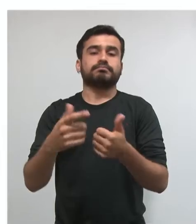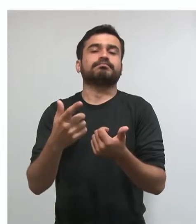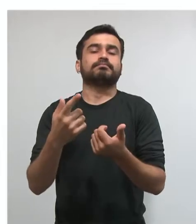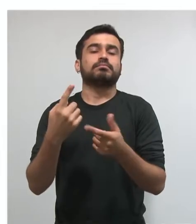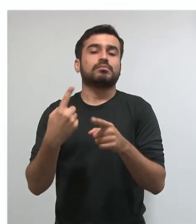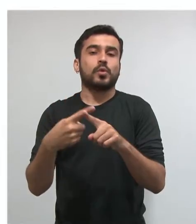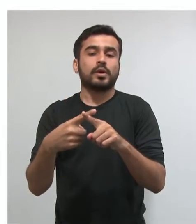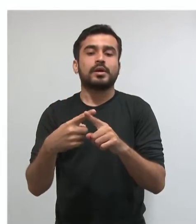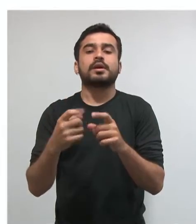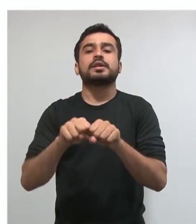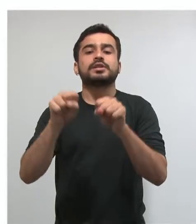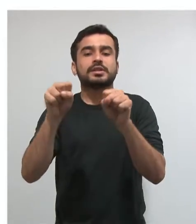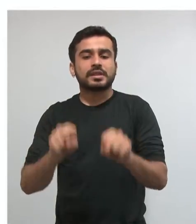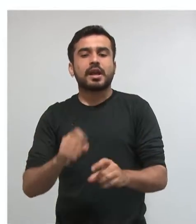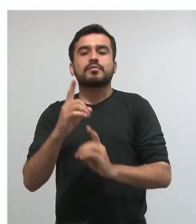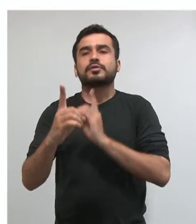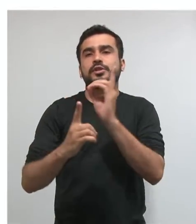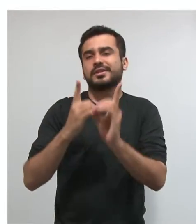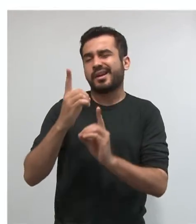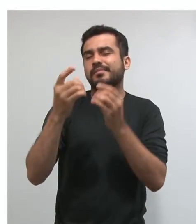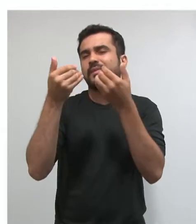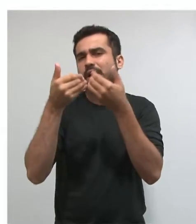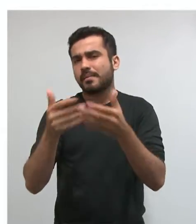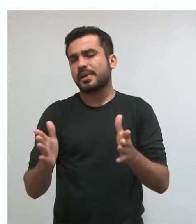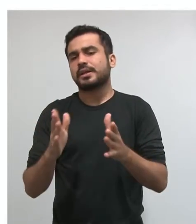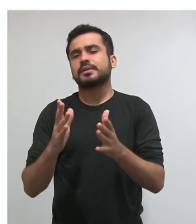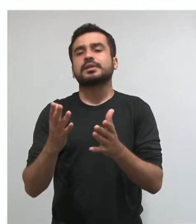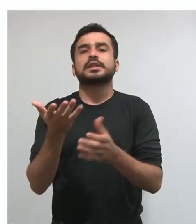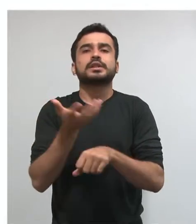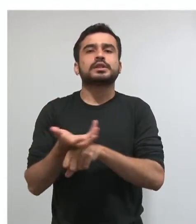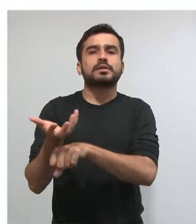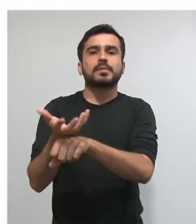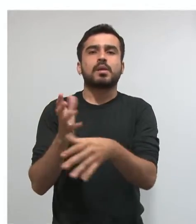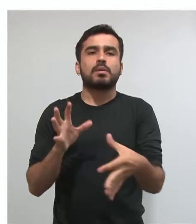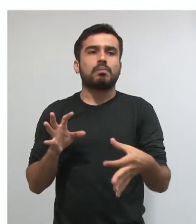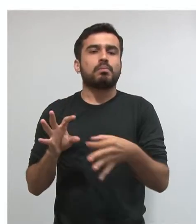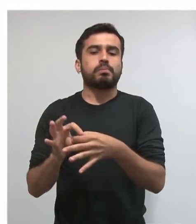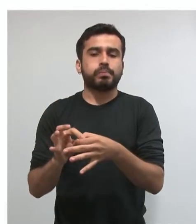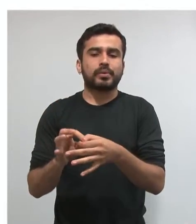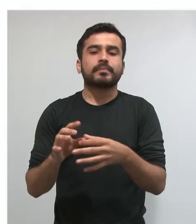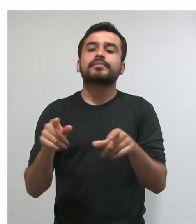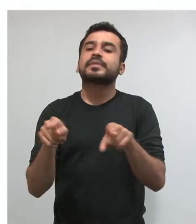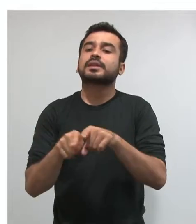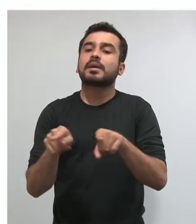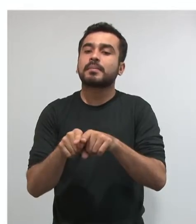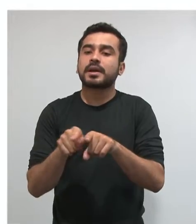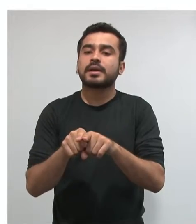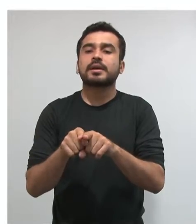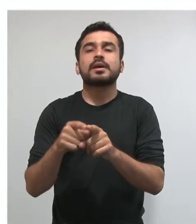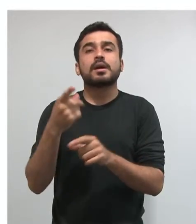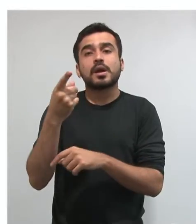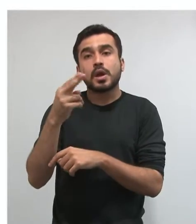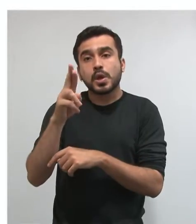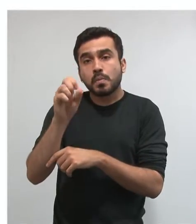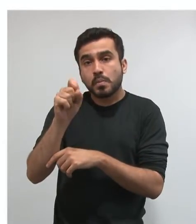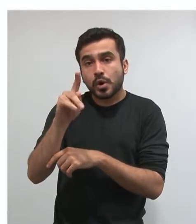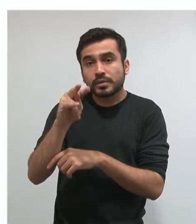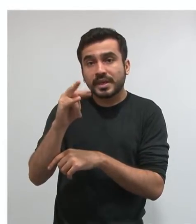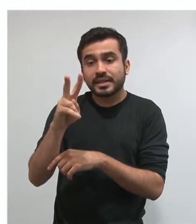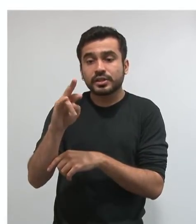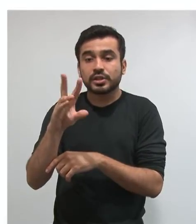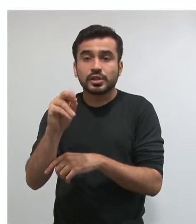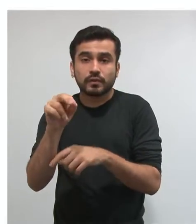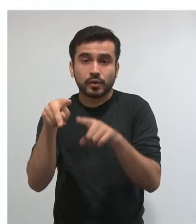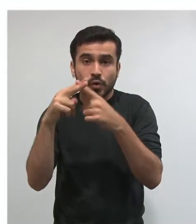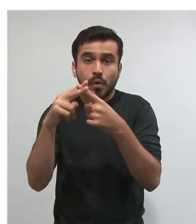de sistêmico, dinâmico, abrangente e interdisciplinar. E ele é também prospectivo e corretivo, porque